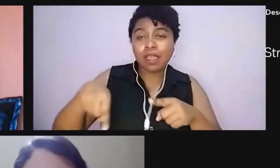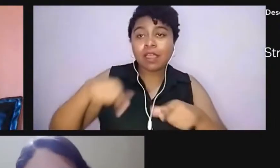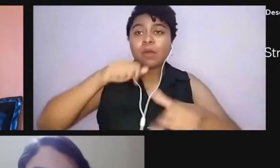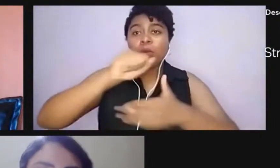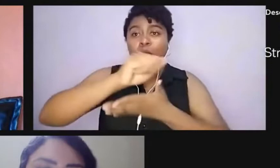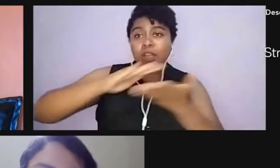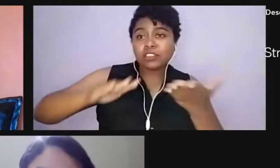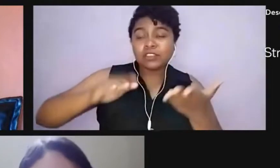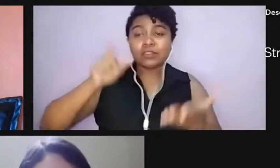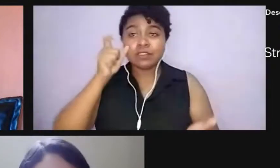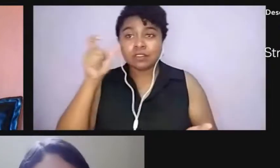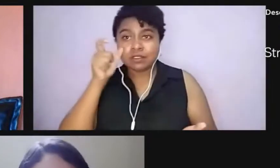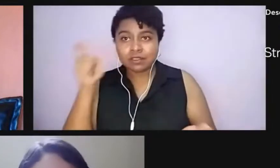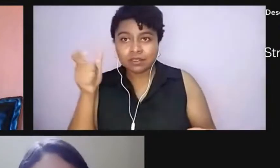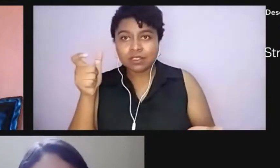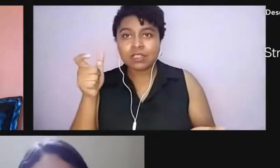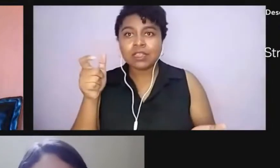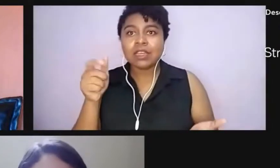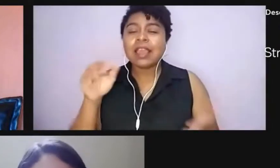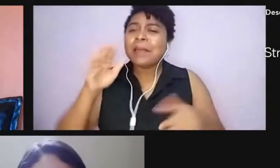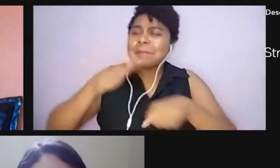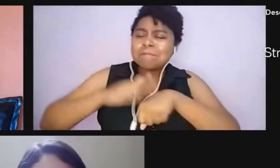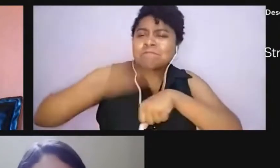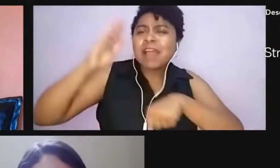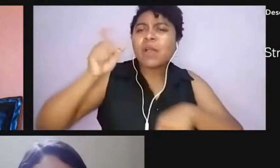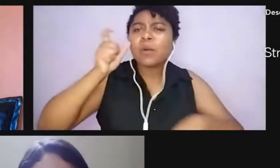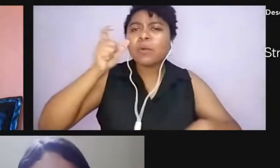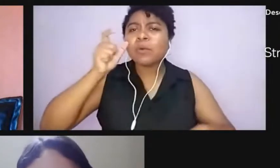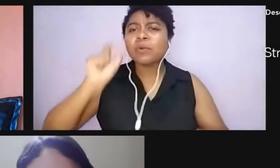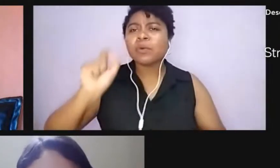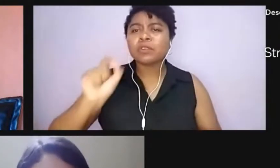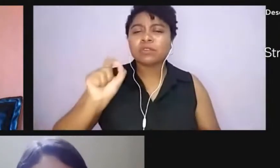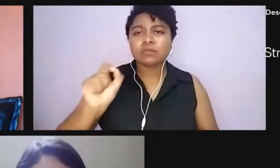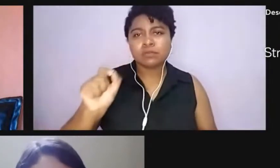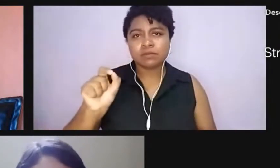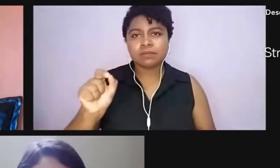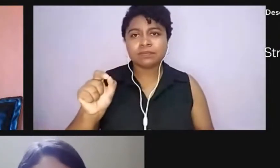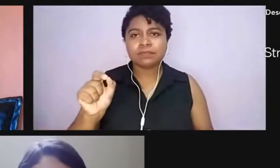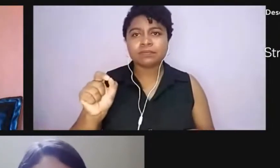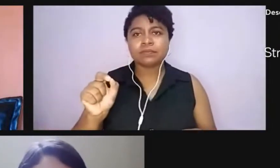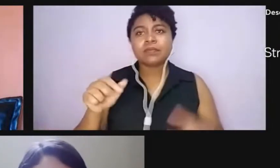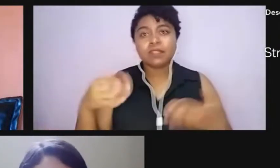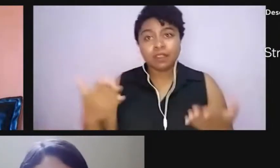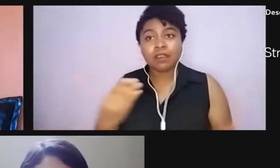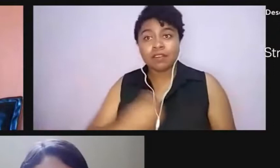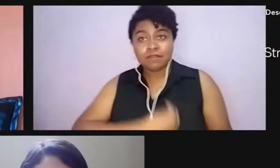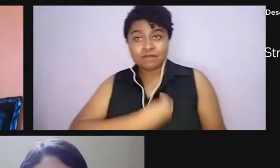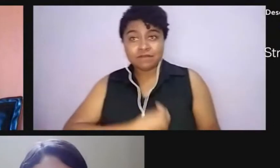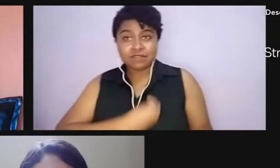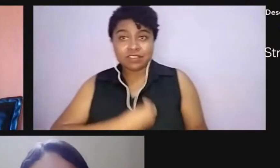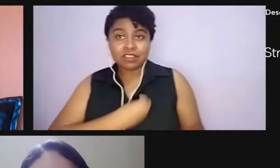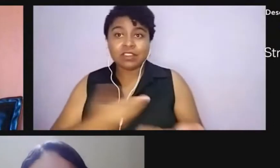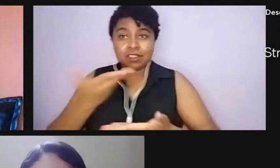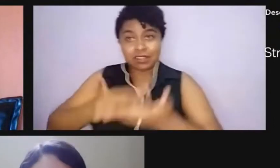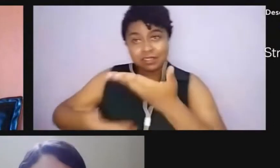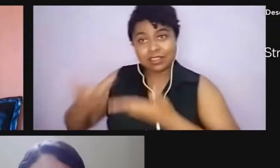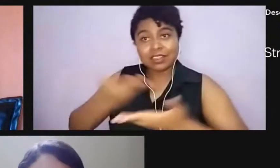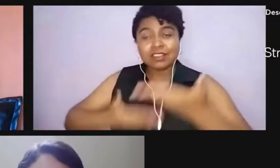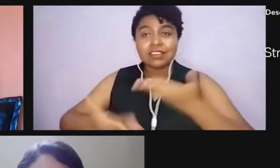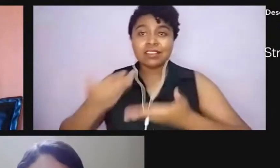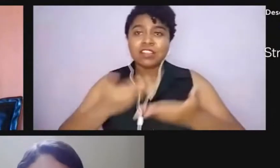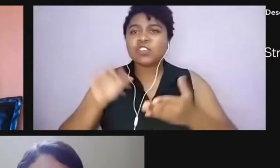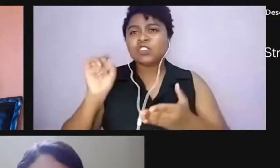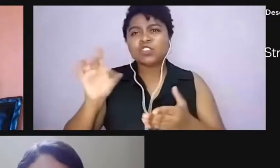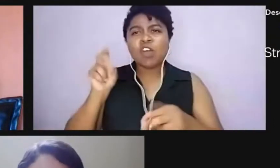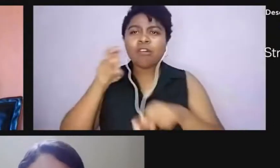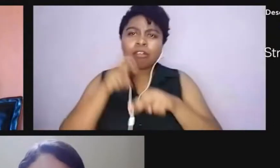mais interessante você estar meio participando dela, interagindo realmente, do que só